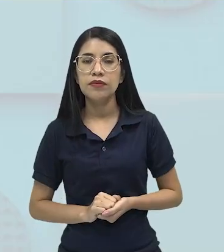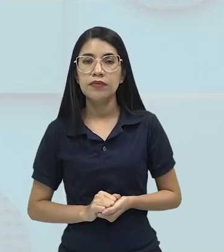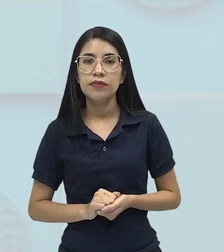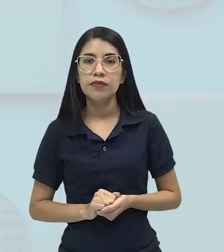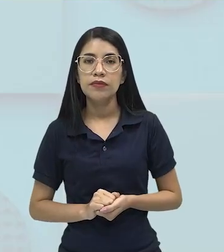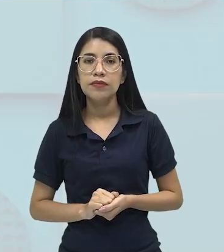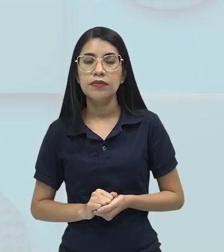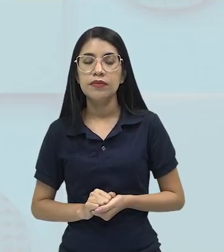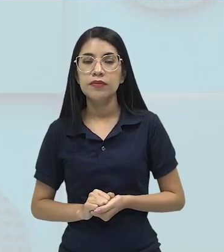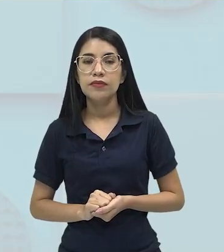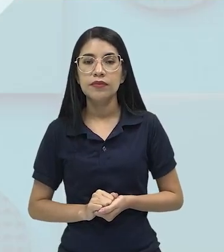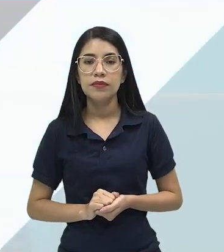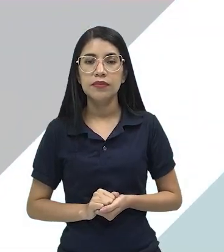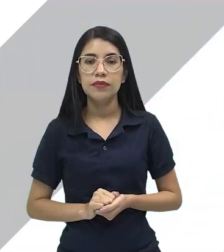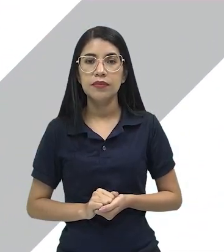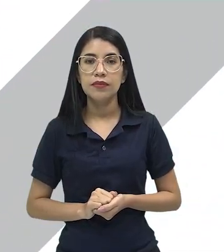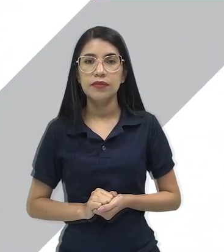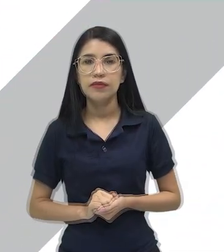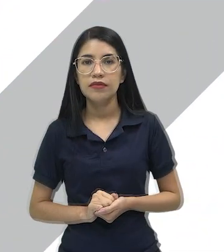de ironia.